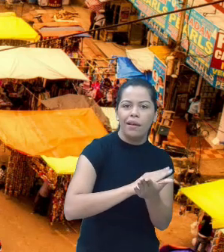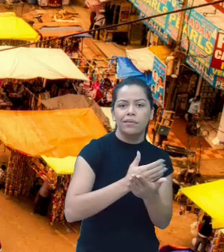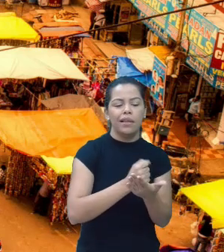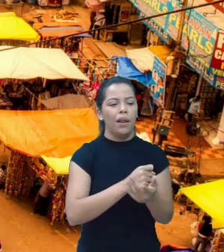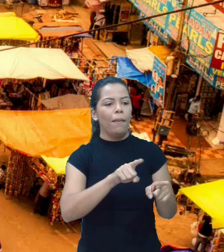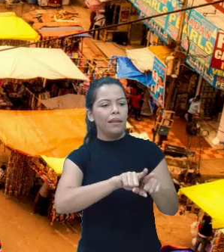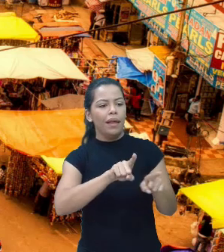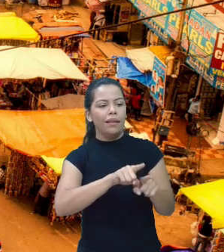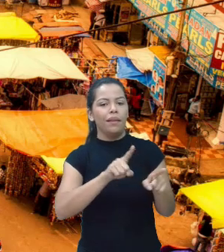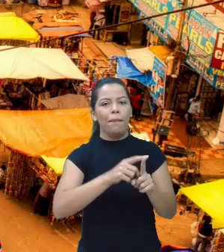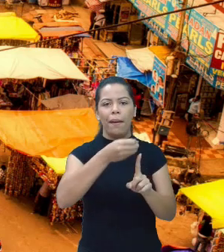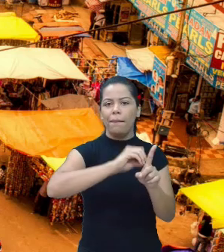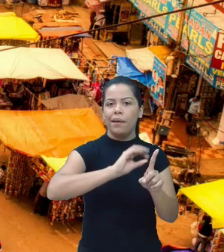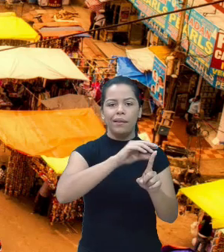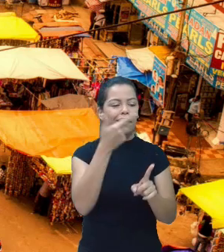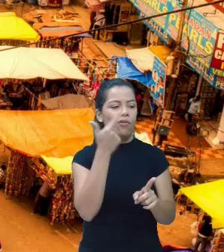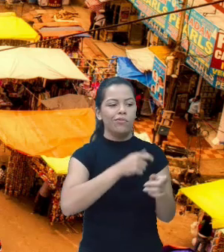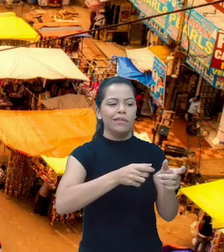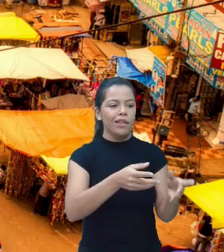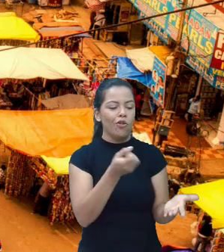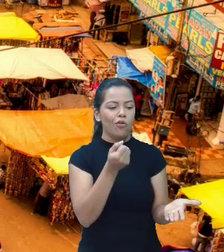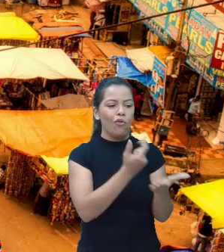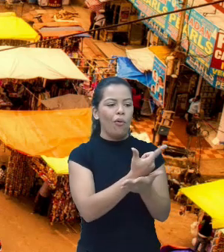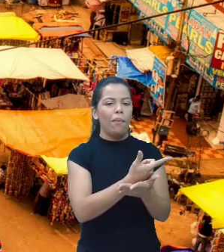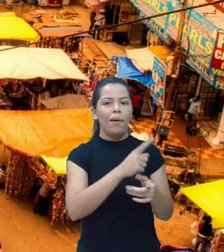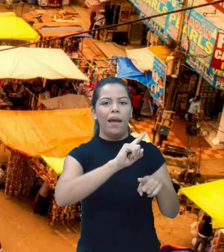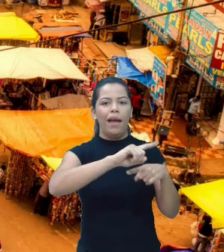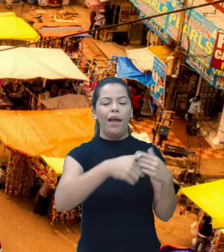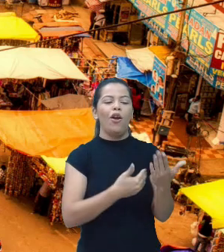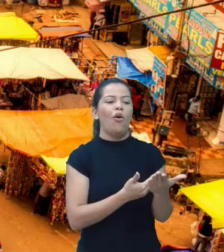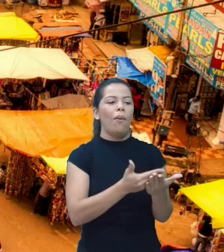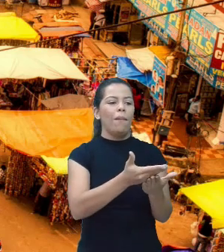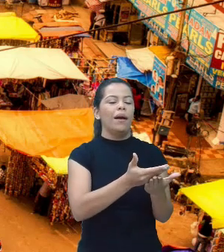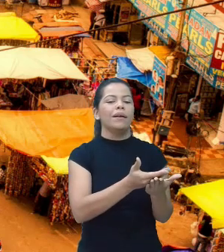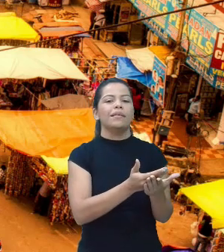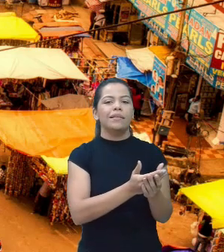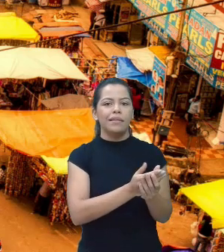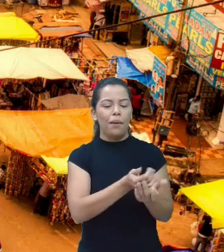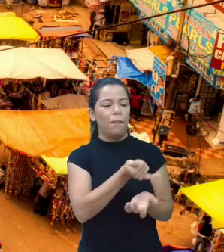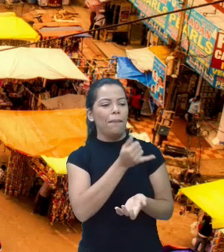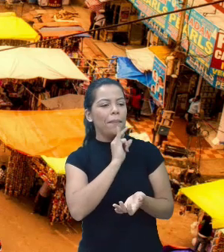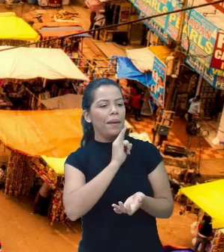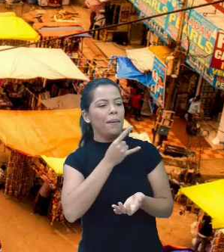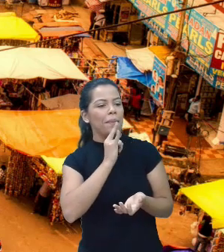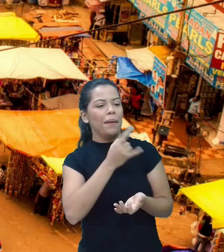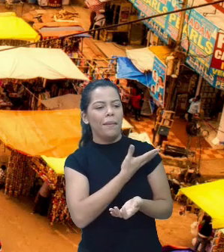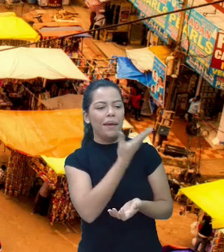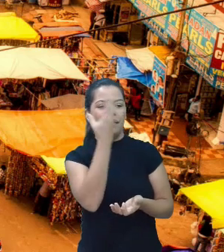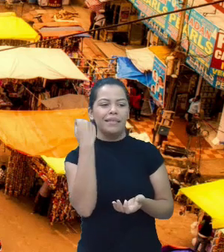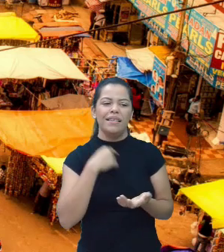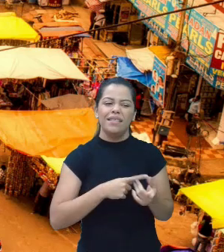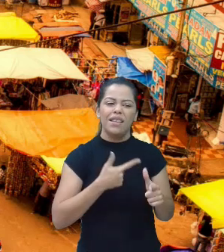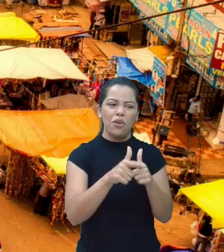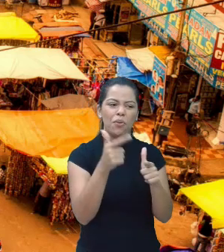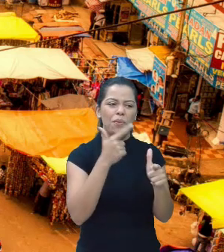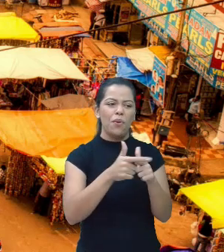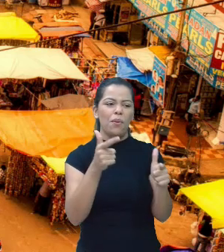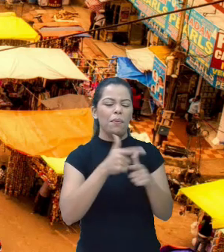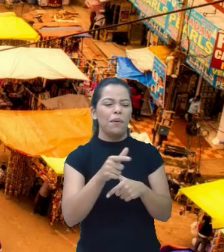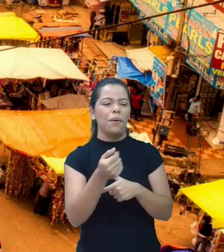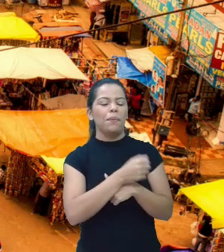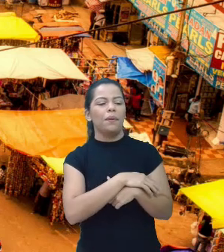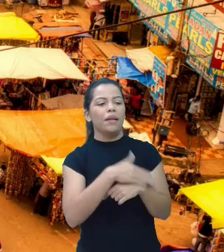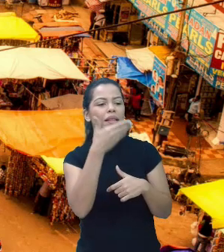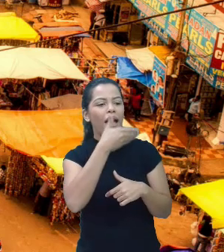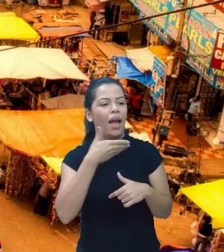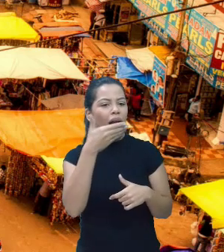banana. Empurra a cara na cana, para esquecer a ruína, arroz, feijão, margarina, açúcar, óleo,